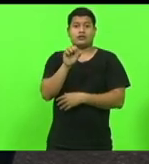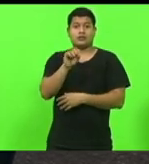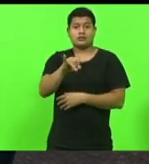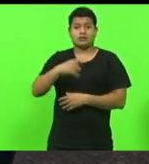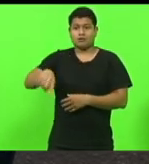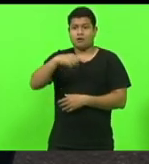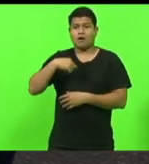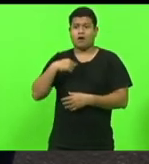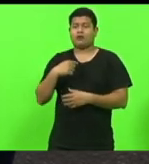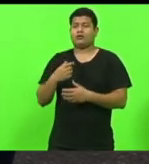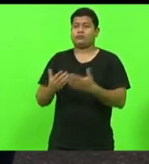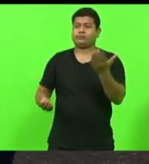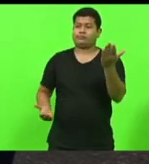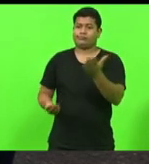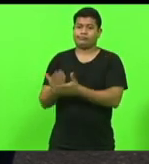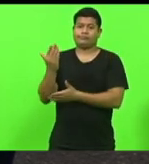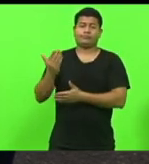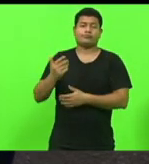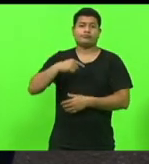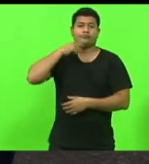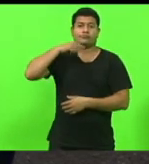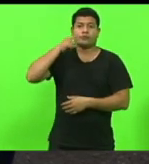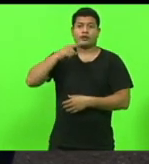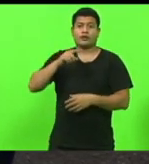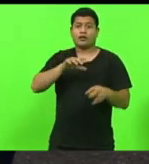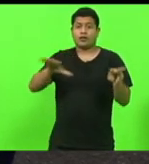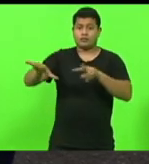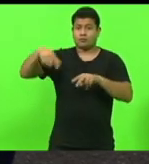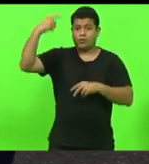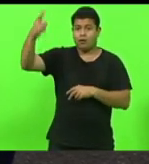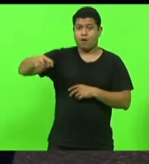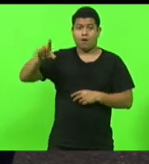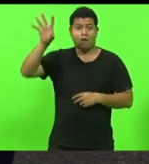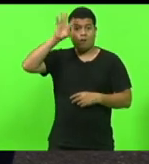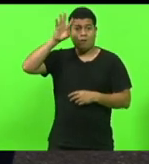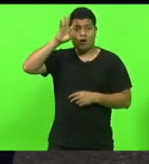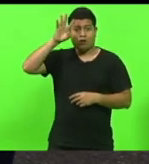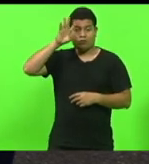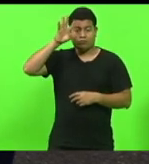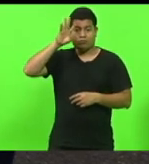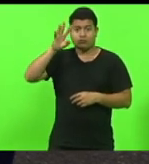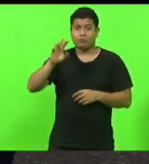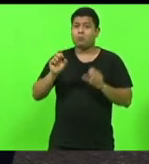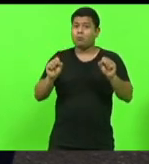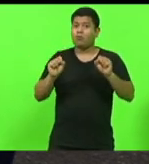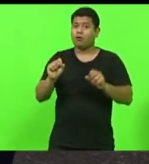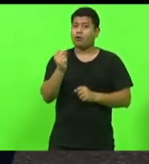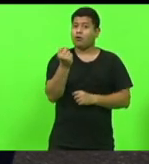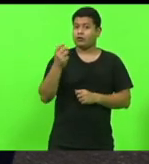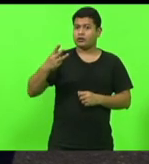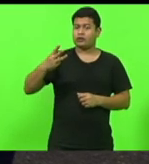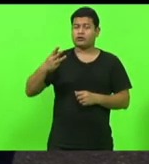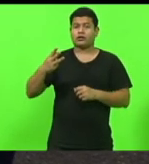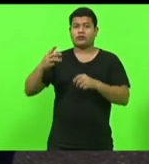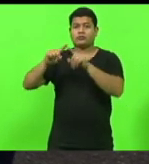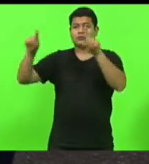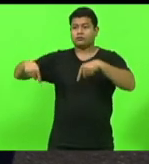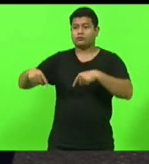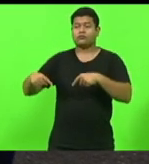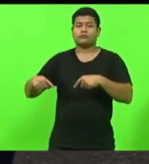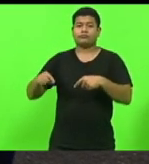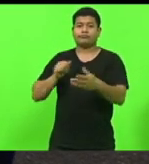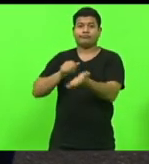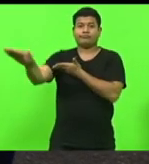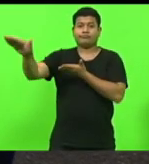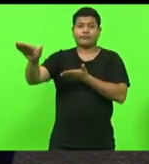deputada Dirce. Na próxima quarta-feira, 83 funcionários já serão demitidos e até o final do ano,